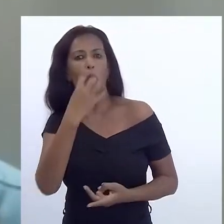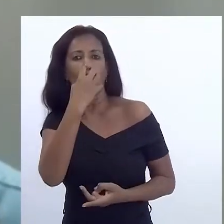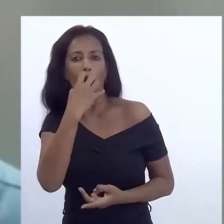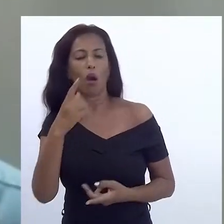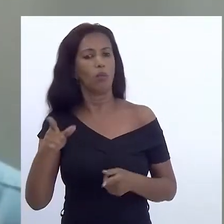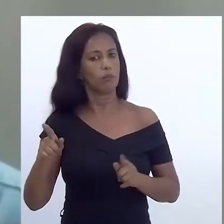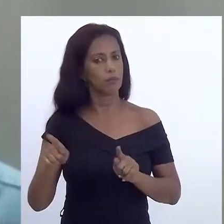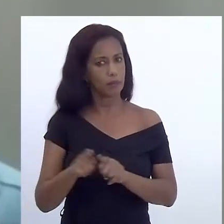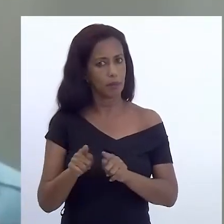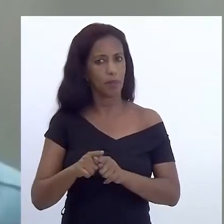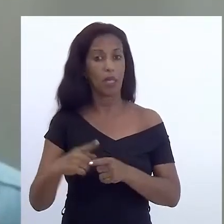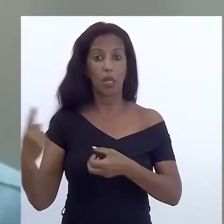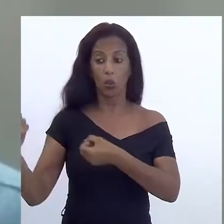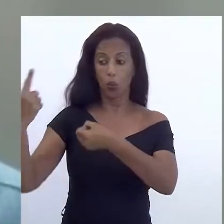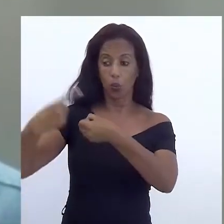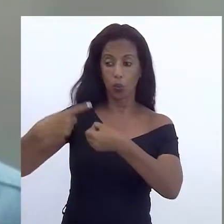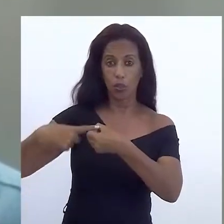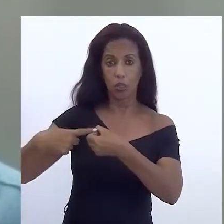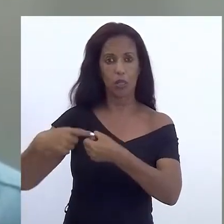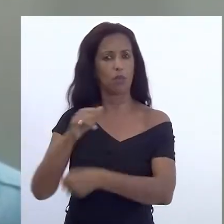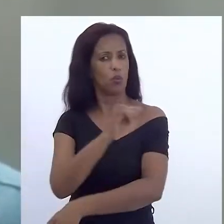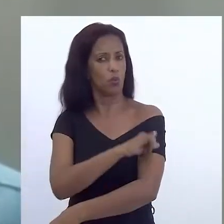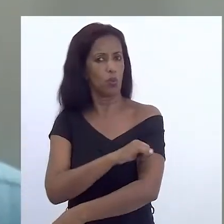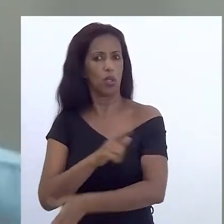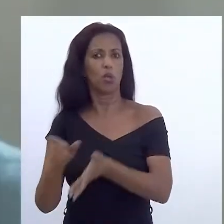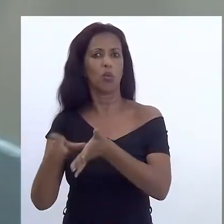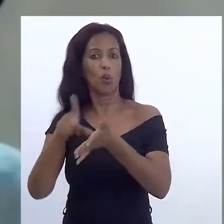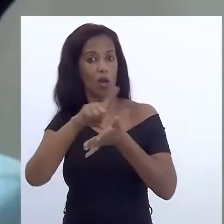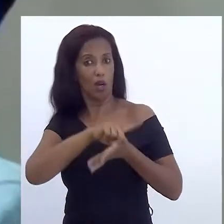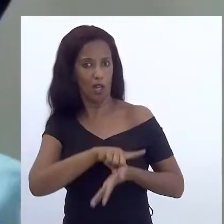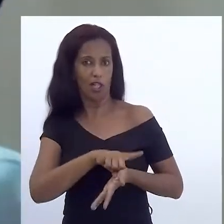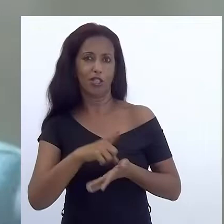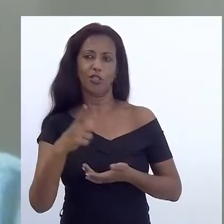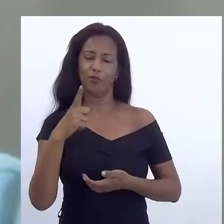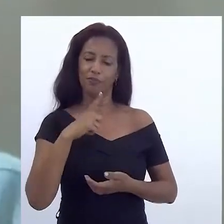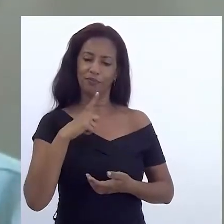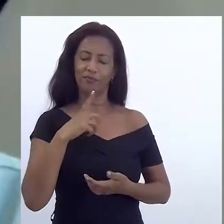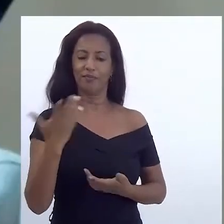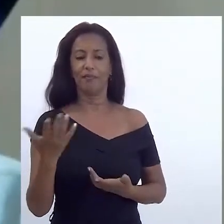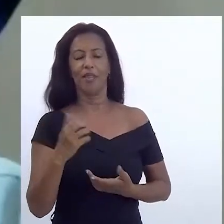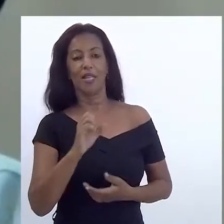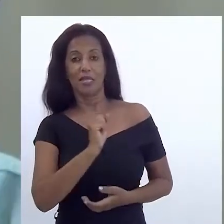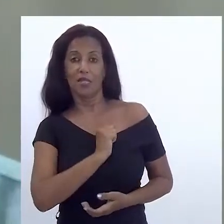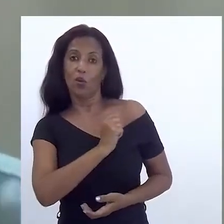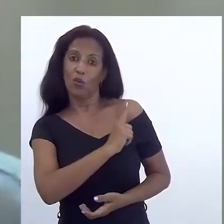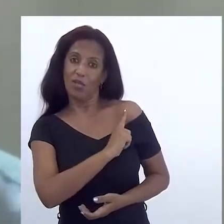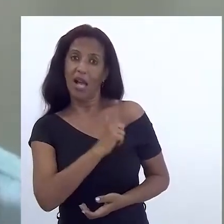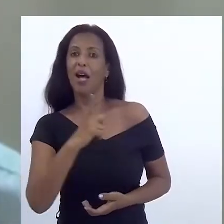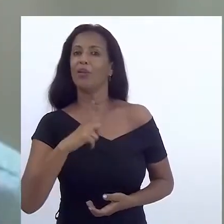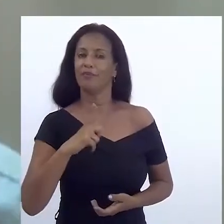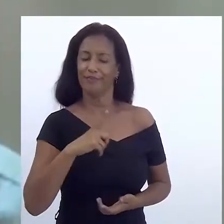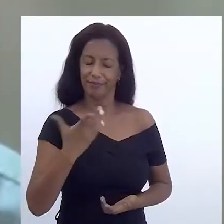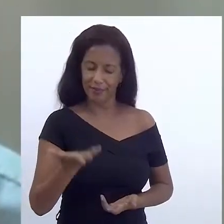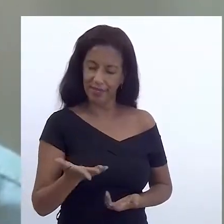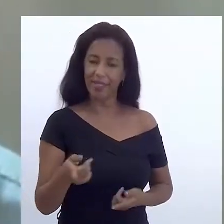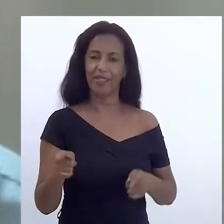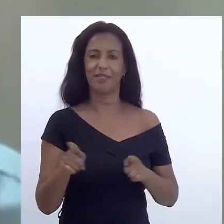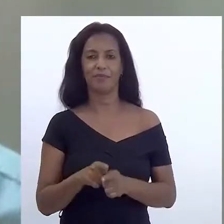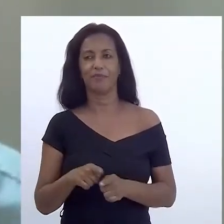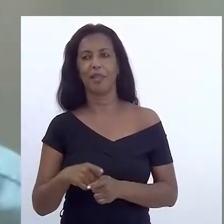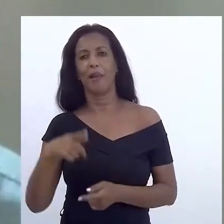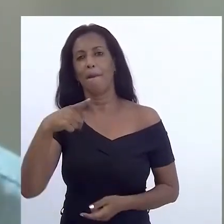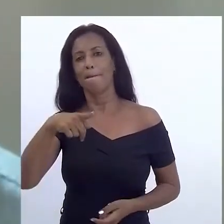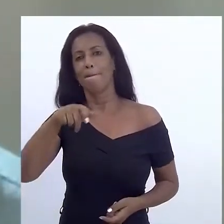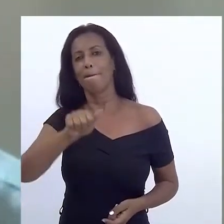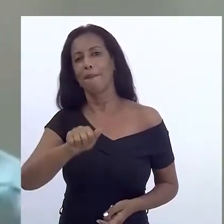Rio de Janeiro, né, no município particularmente, nós temos, quer dizer, aí no caso São Gonçalo já é outro município, então tem em São Gonçalo, tem em